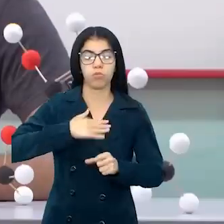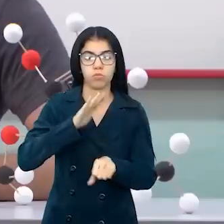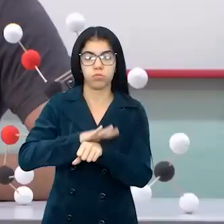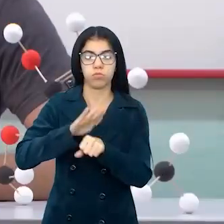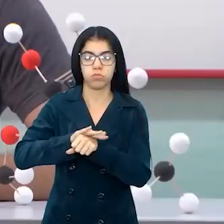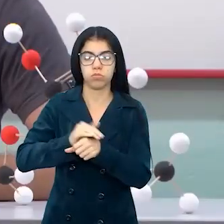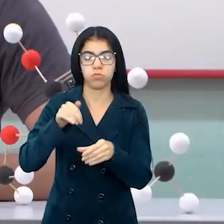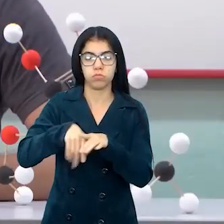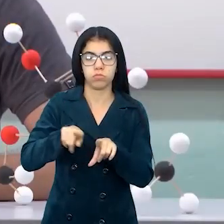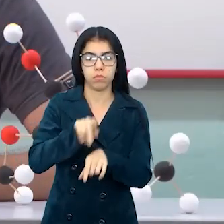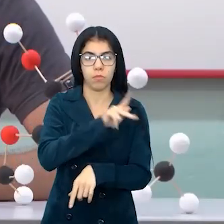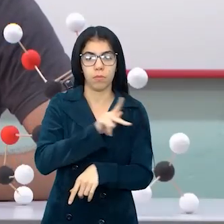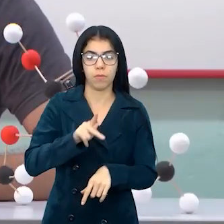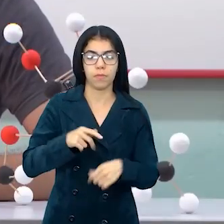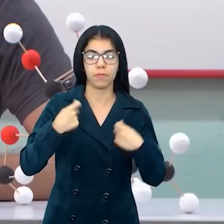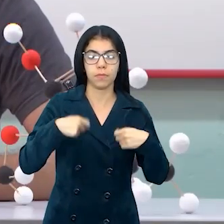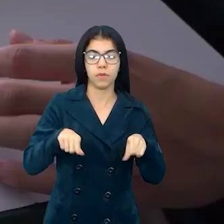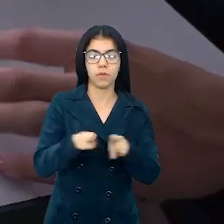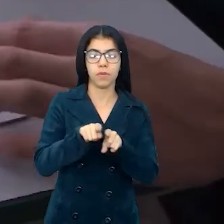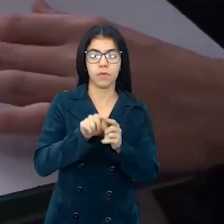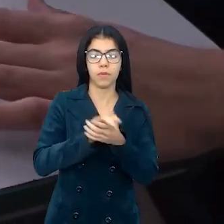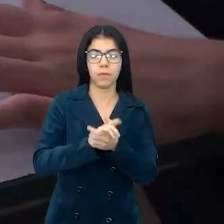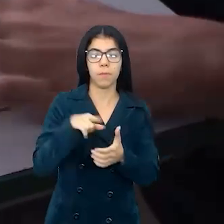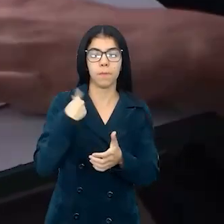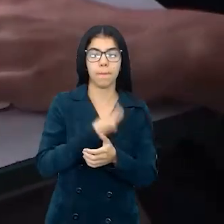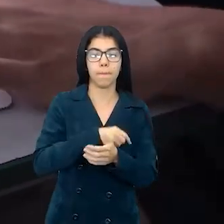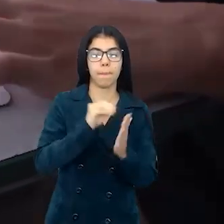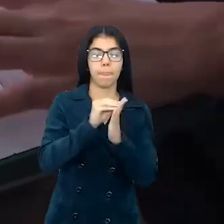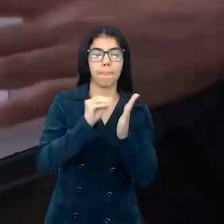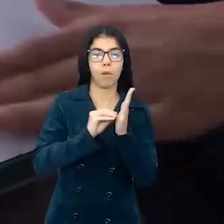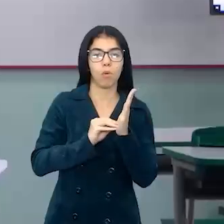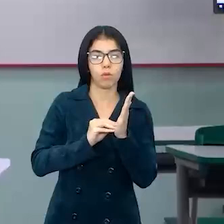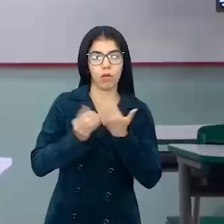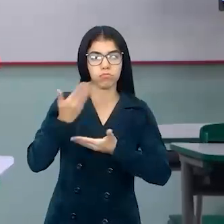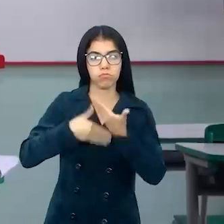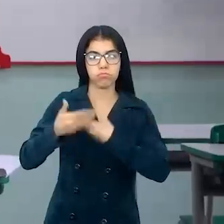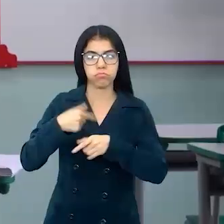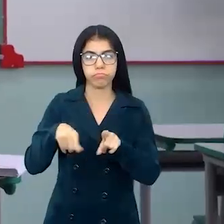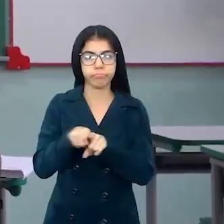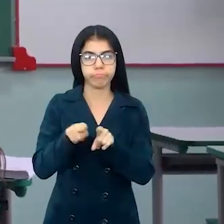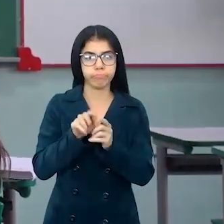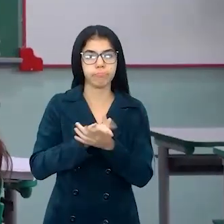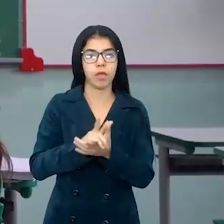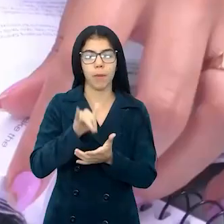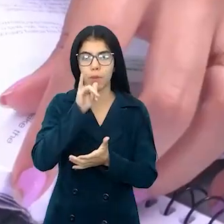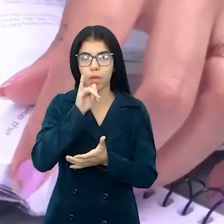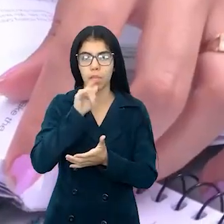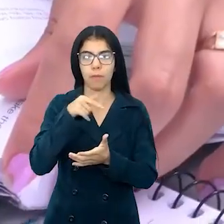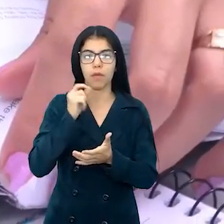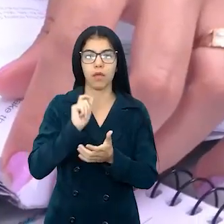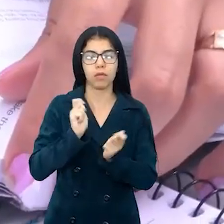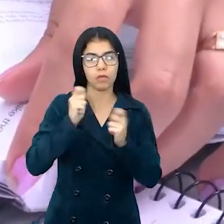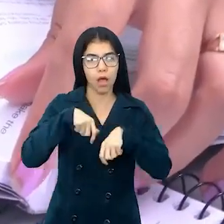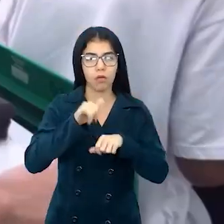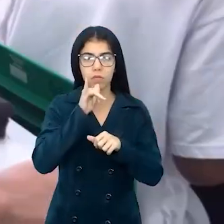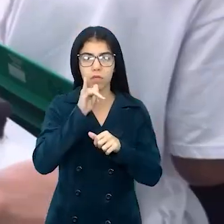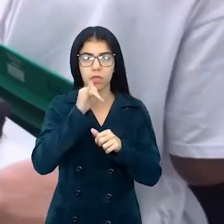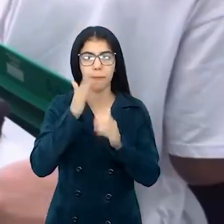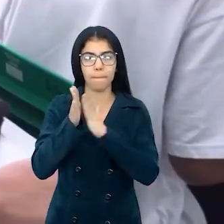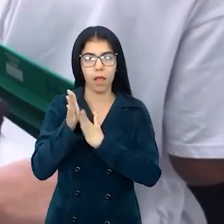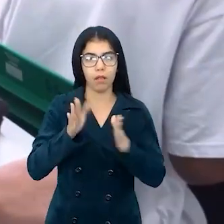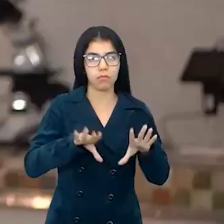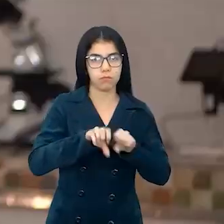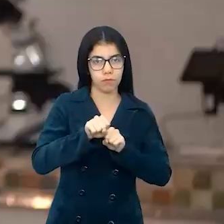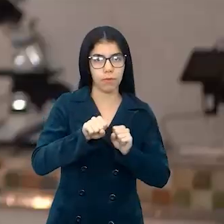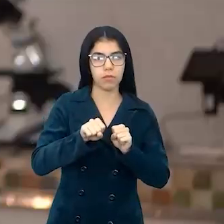fazer. Para ser professor assim, a gente acaba transferindo aquela nossa bagagem do que a gente passou durante a nossa